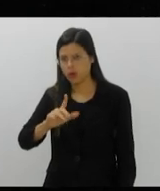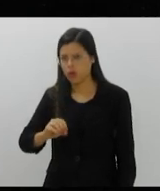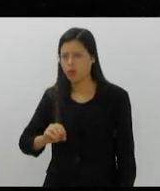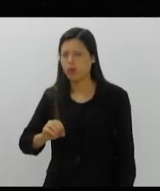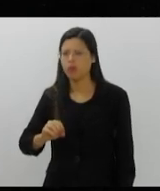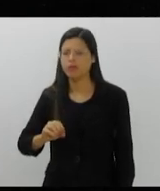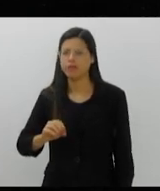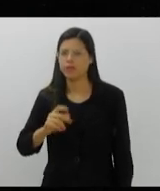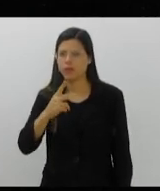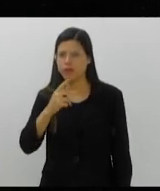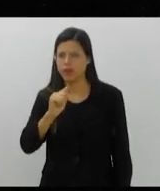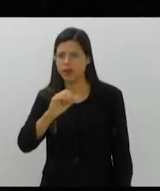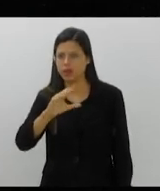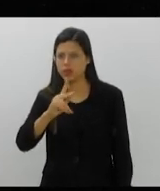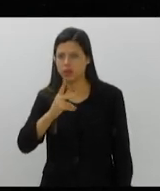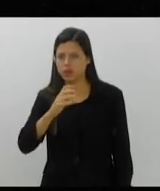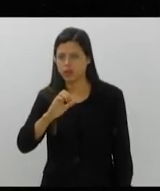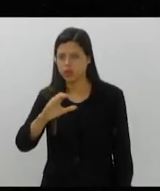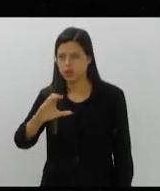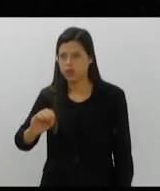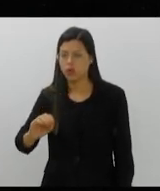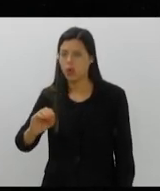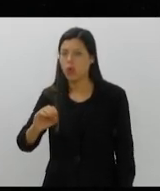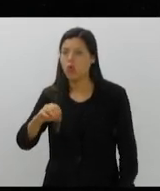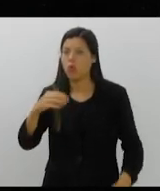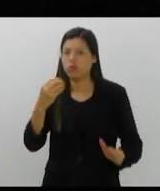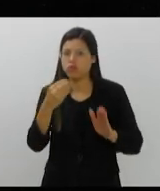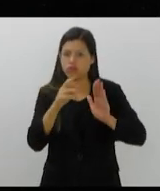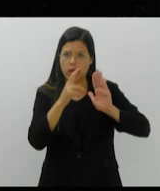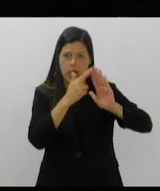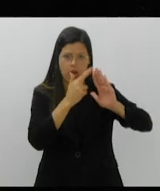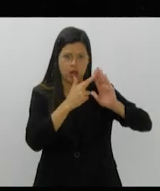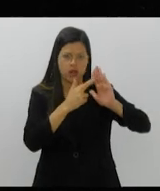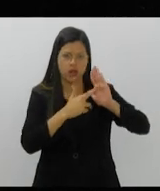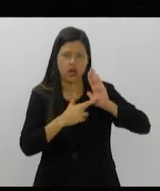impõe regras para que os estados